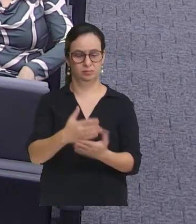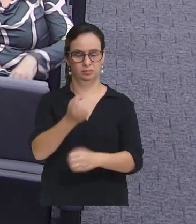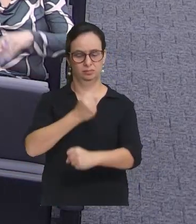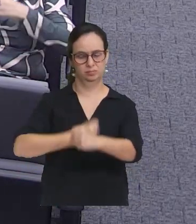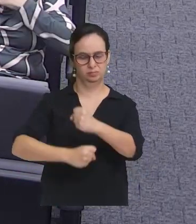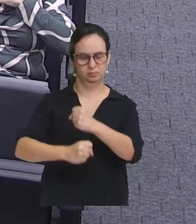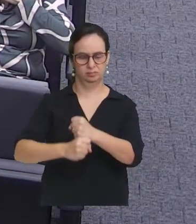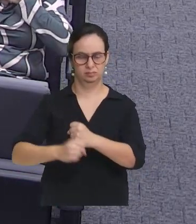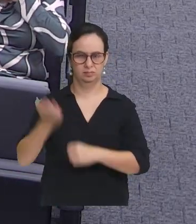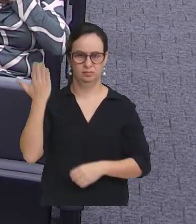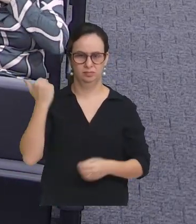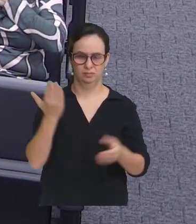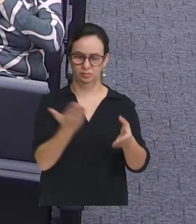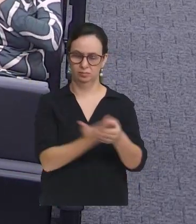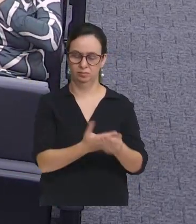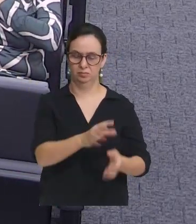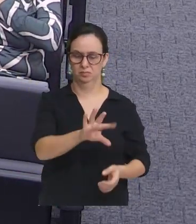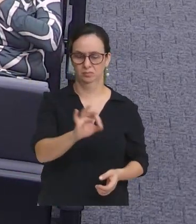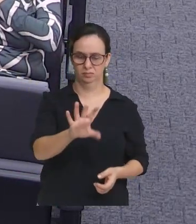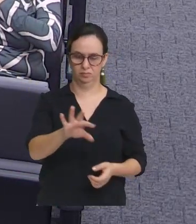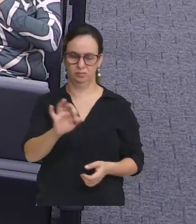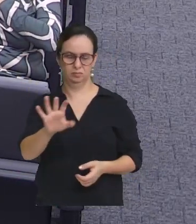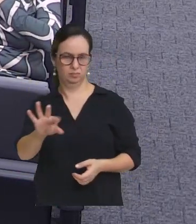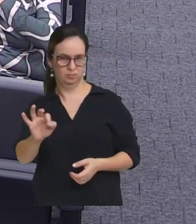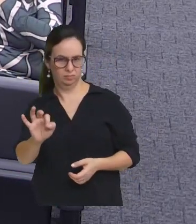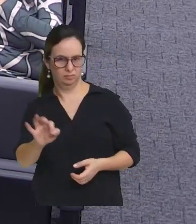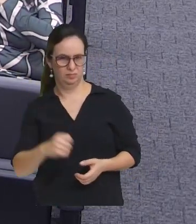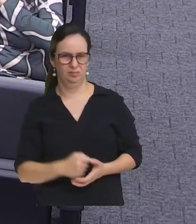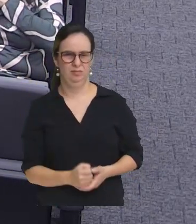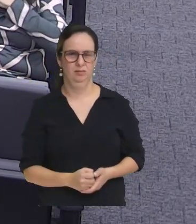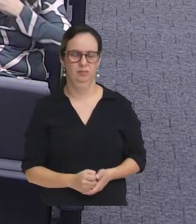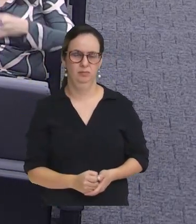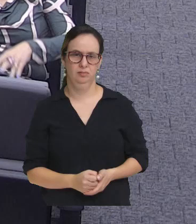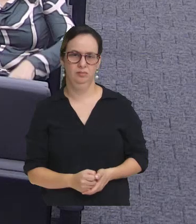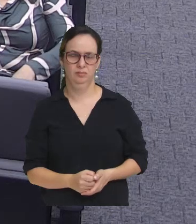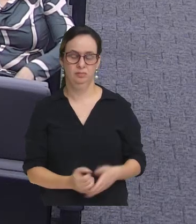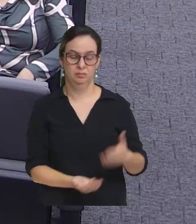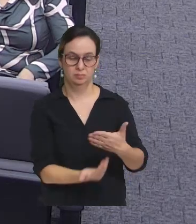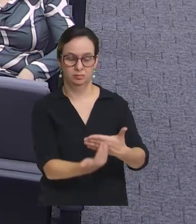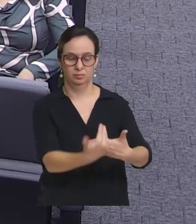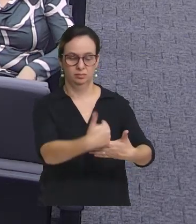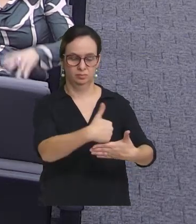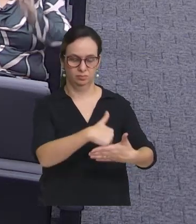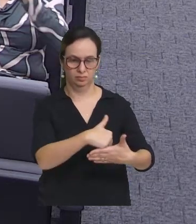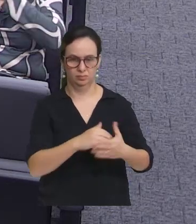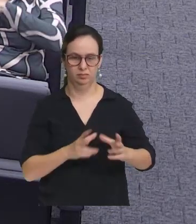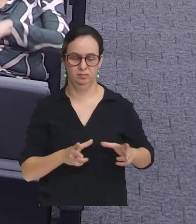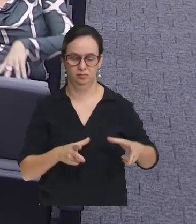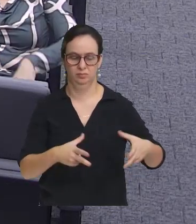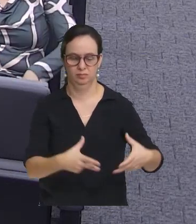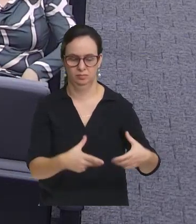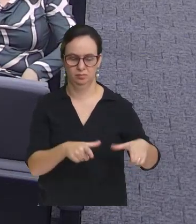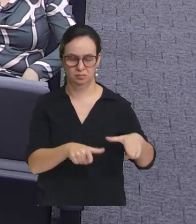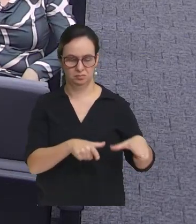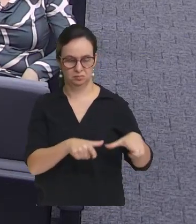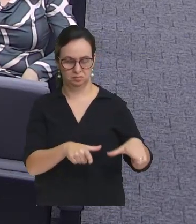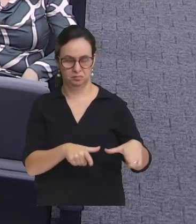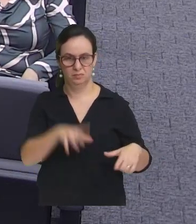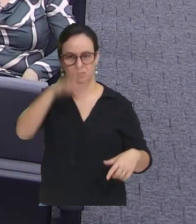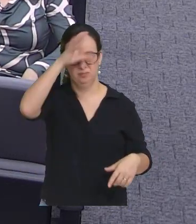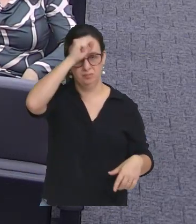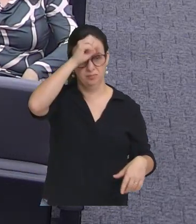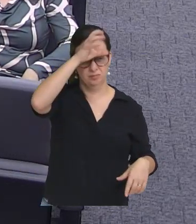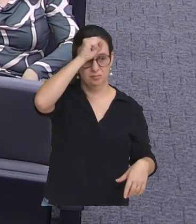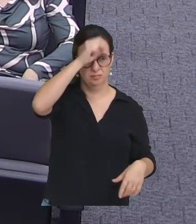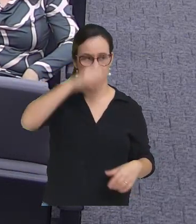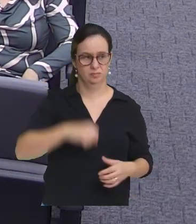houve um processo de seleção para que eles pudessem estar ingressando aqui dentro da Câmara para trabalhar, para estagiar e para aprender.